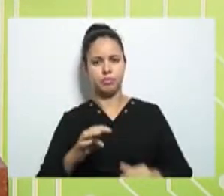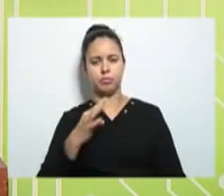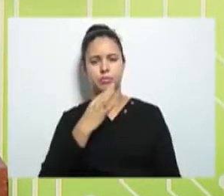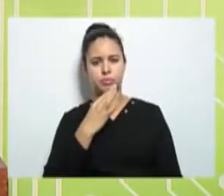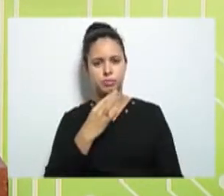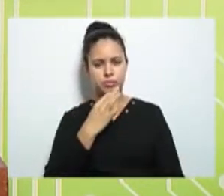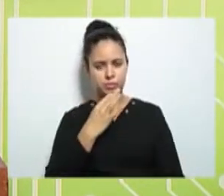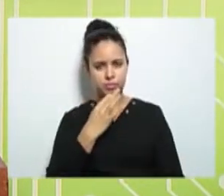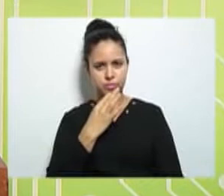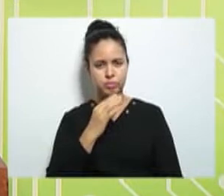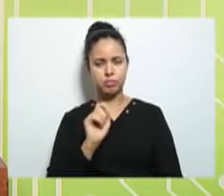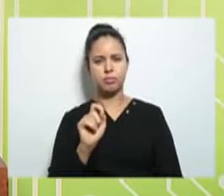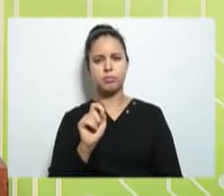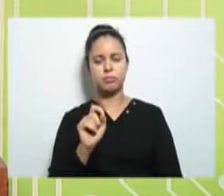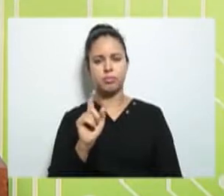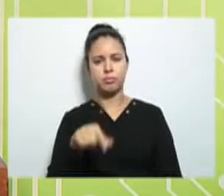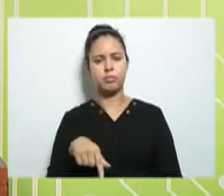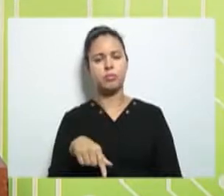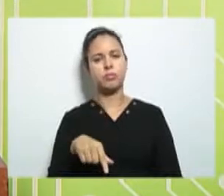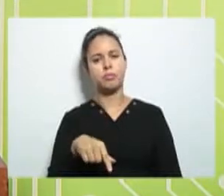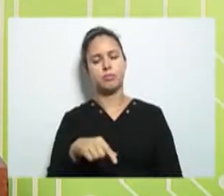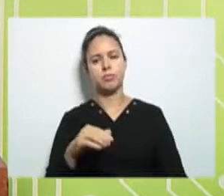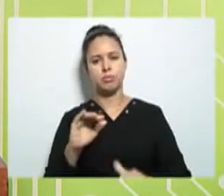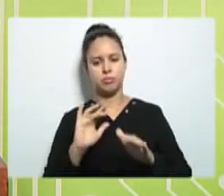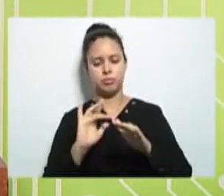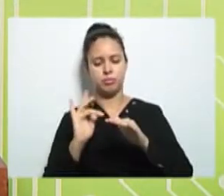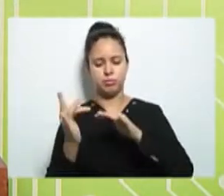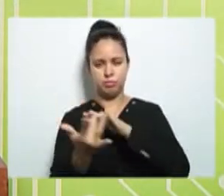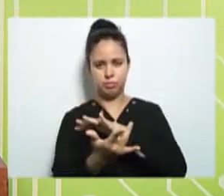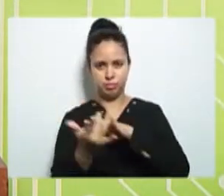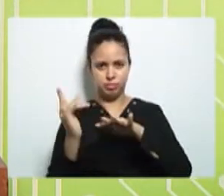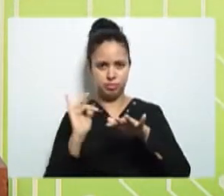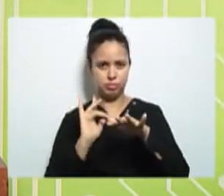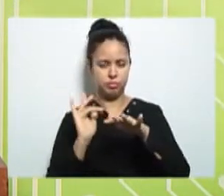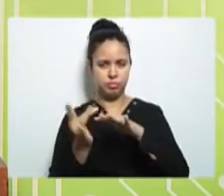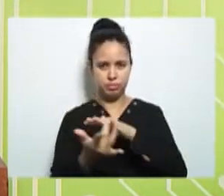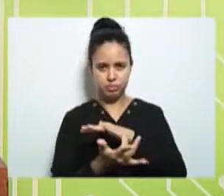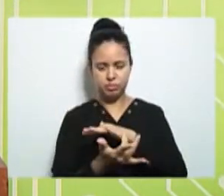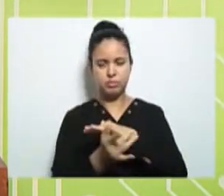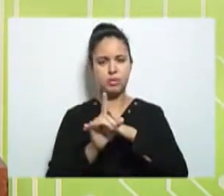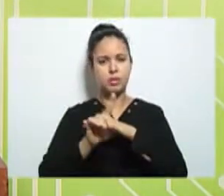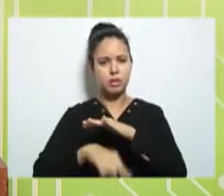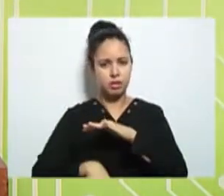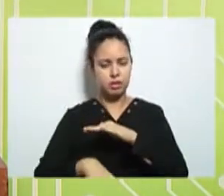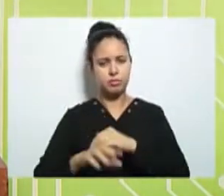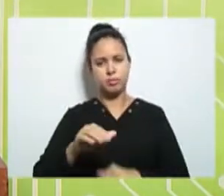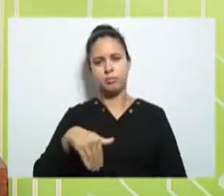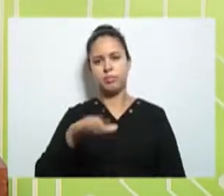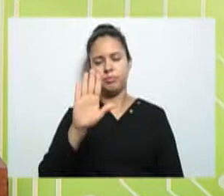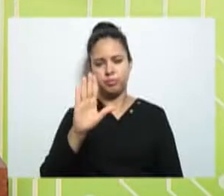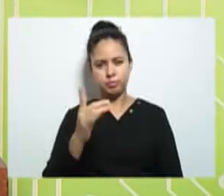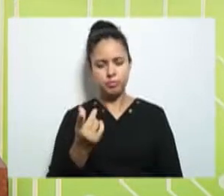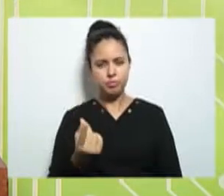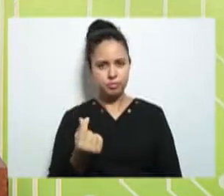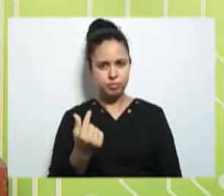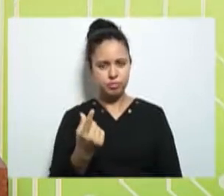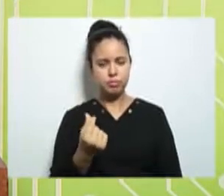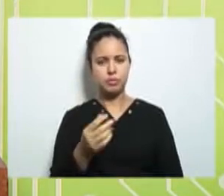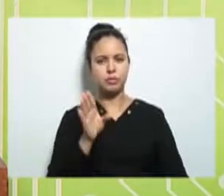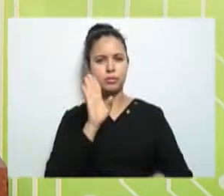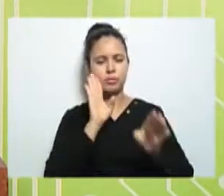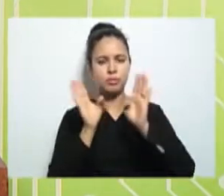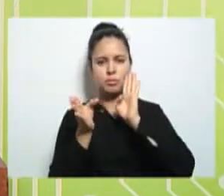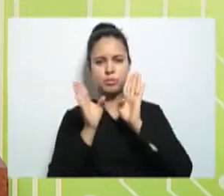bastante, questão das redes sociais. Não é isso? Maior ativo de valor dessas empresas como Facebook,